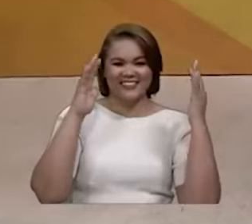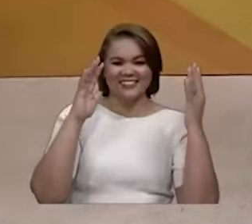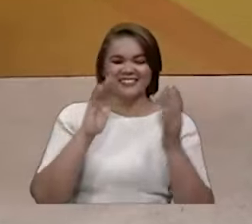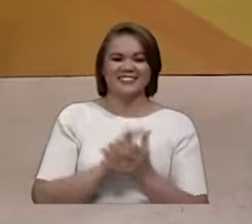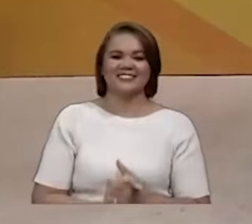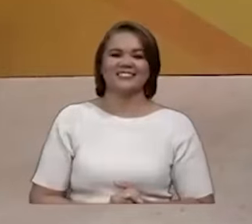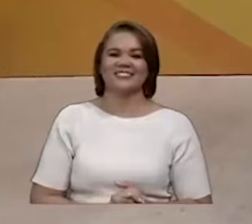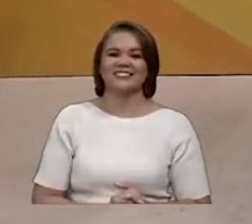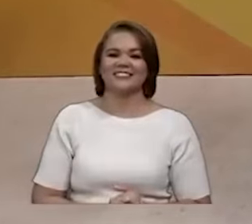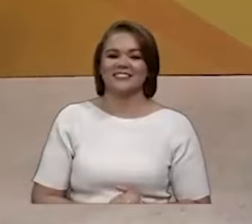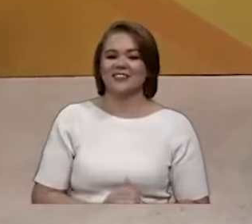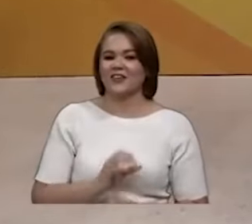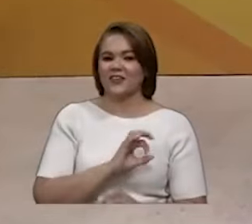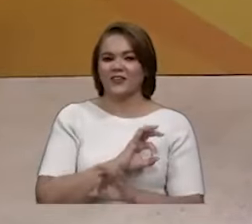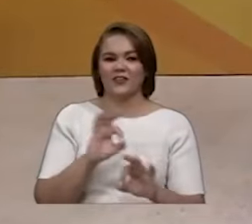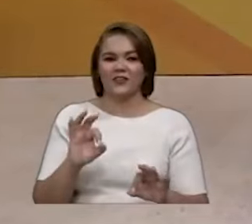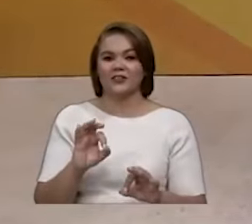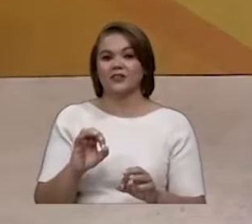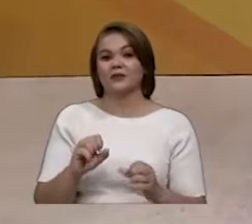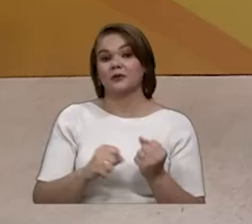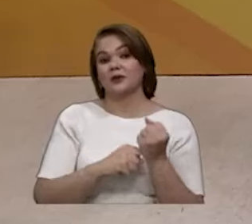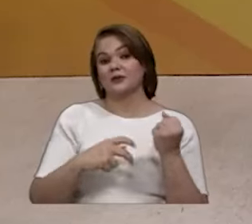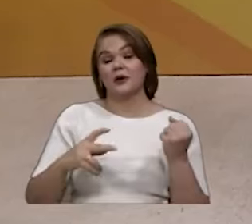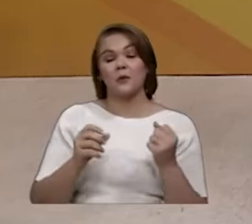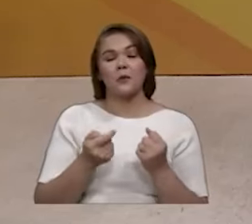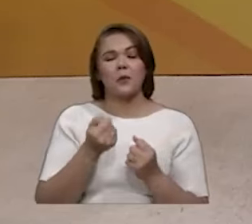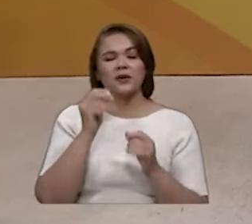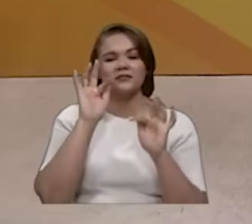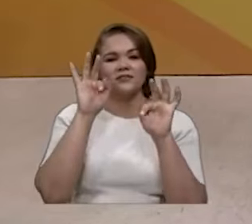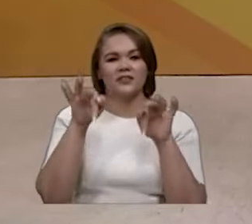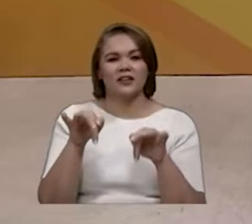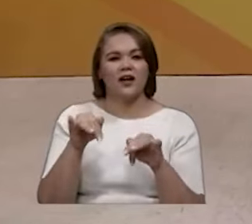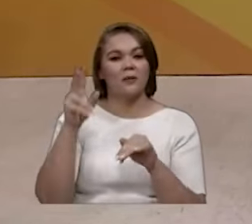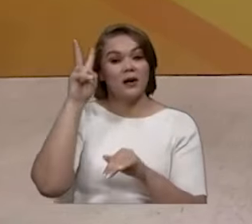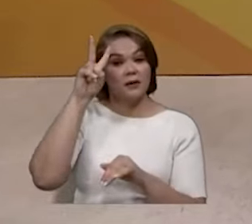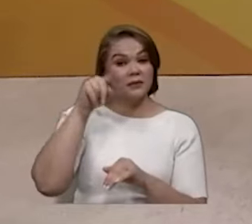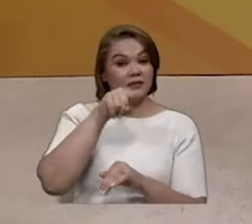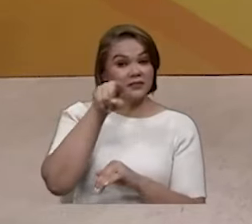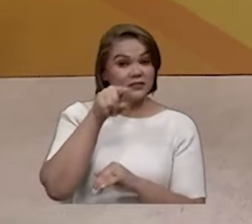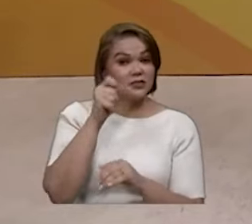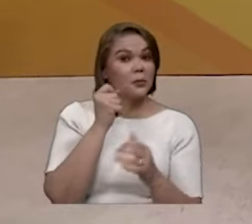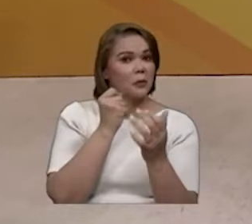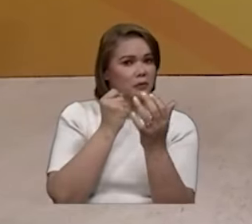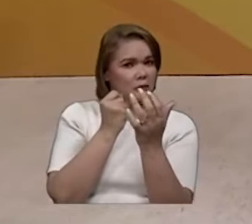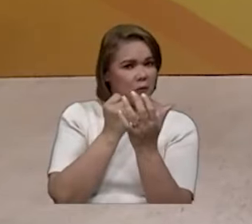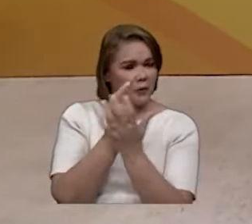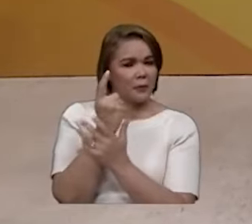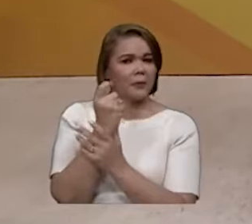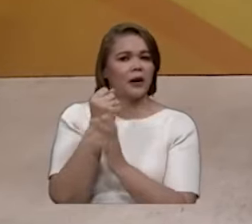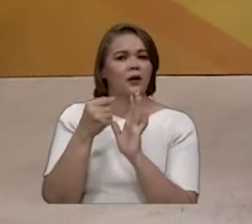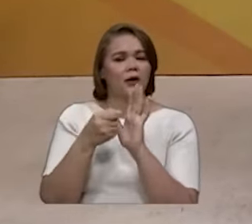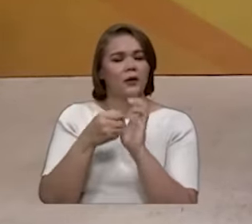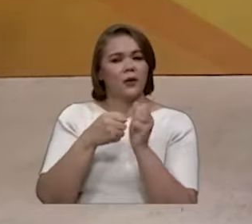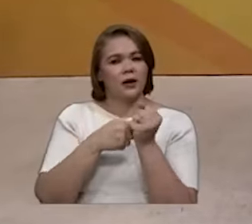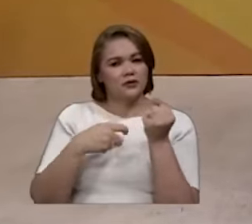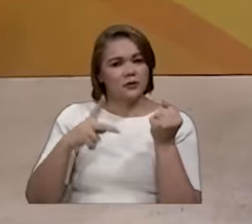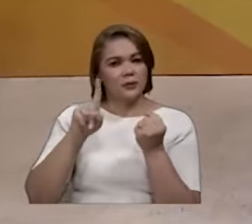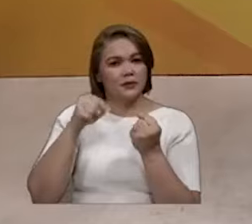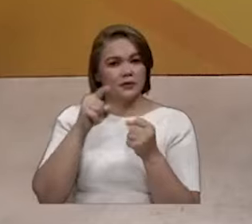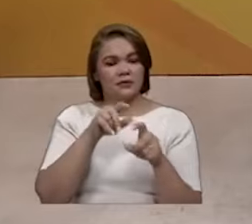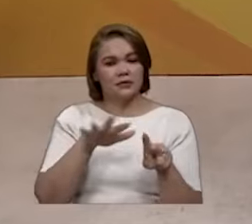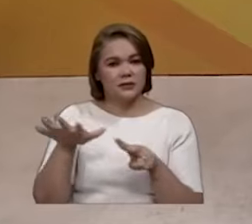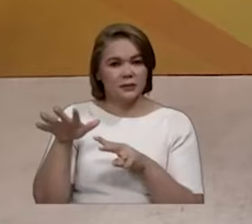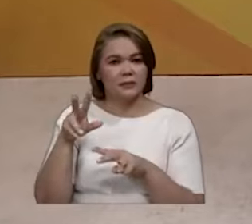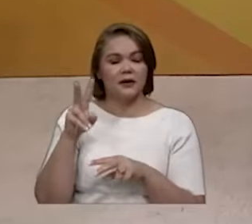parabéns! Muito bacana, ó, nosso Caju Cap tá chegando ao final, mas lembra você que você já pode comprar o nosso Caju Cap da próxima semana, né? Dá